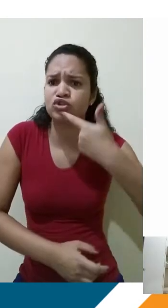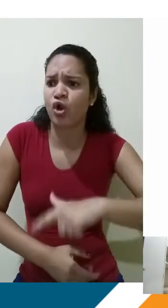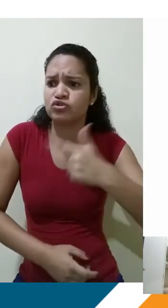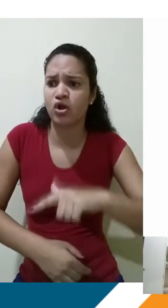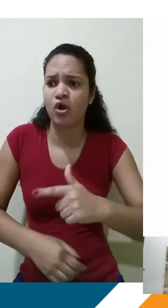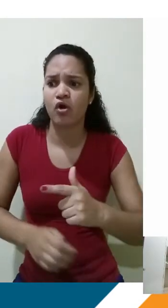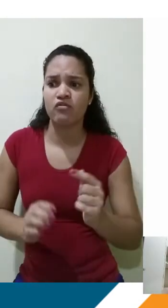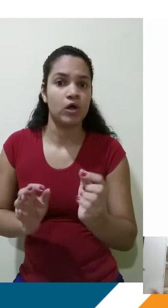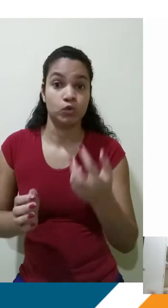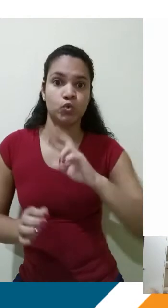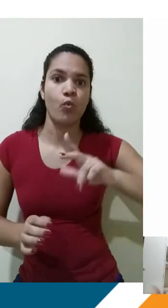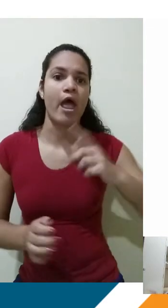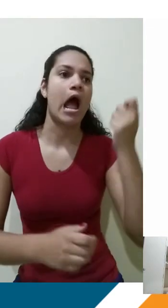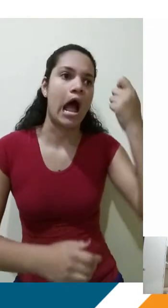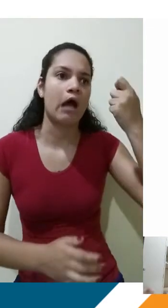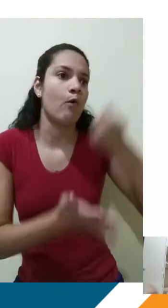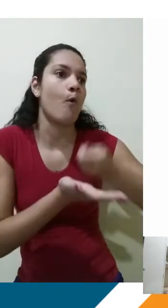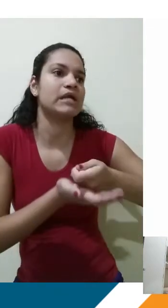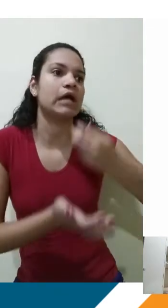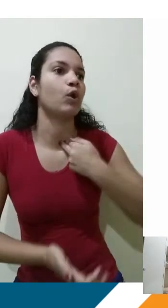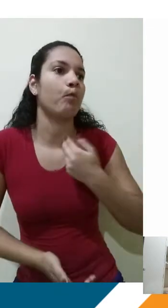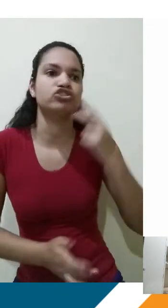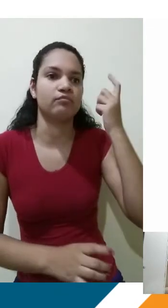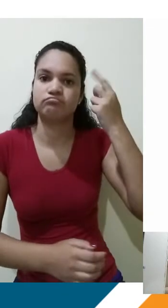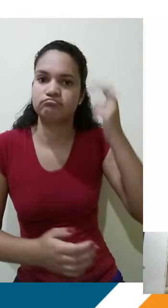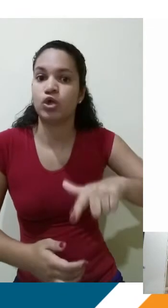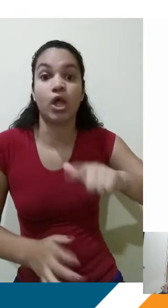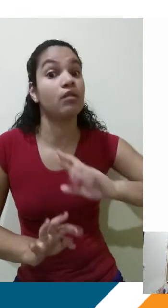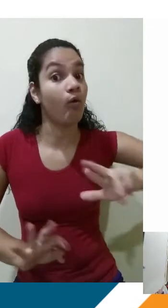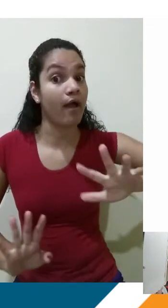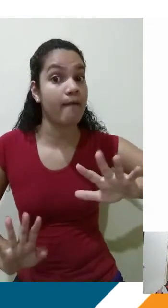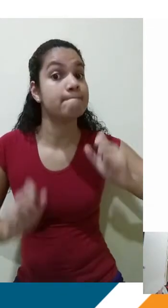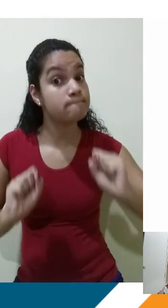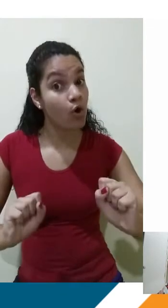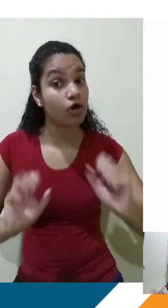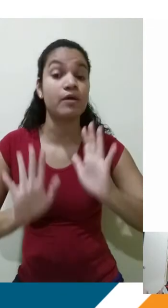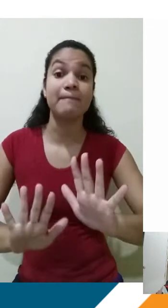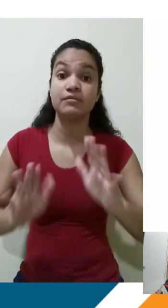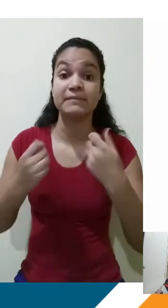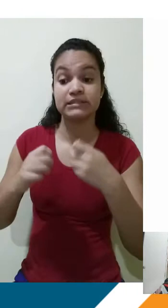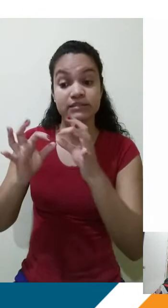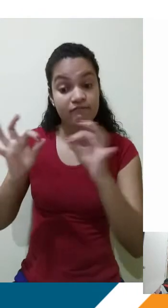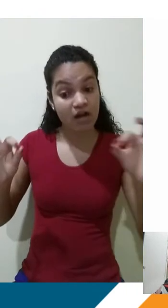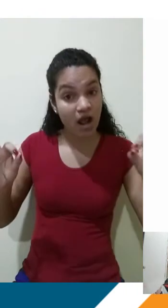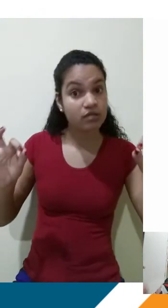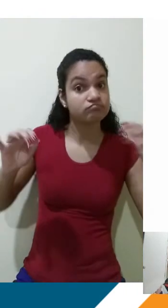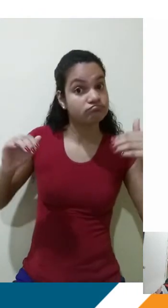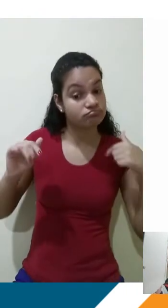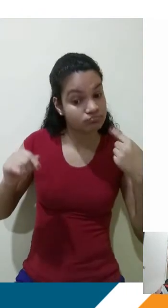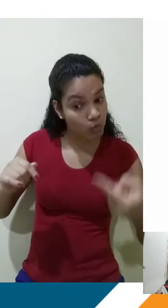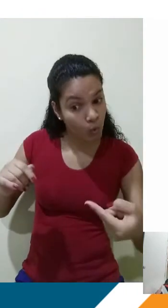Não é que não pode repetir, é que não pode repetir o tempo todo e em espaços curtos. Nesse textinho aqui, por exemplo, reparem como a palavra pessoas, a